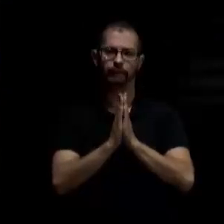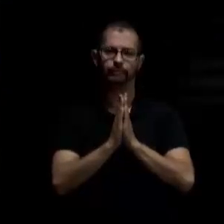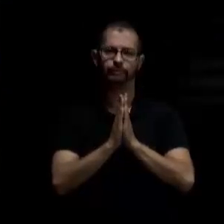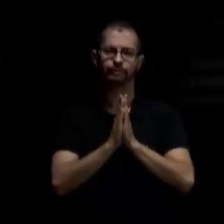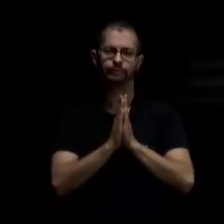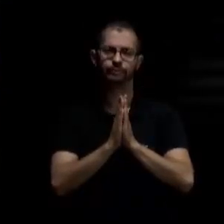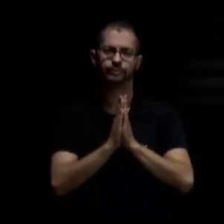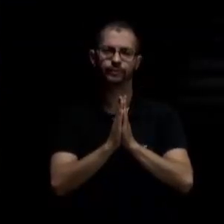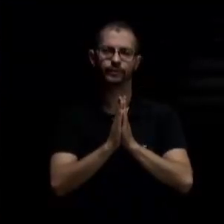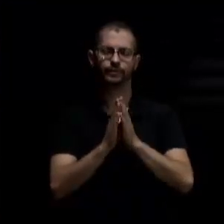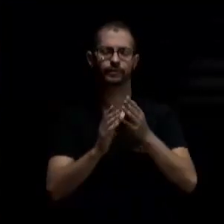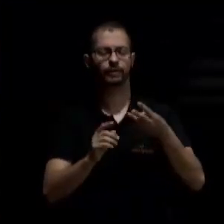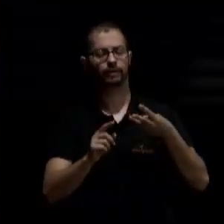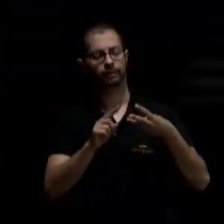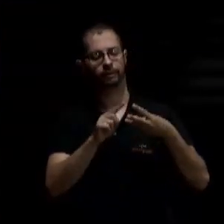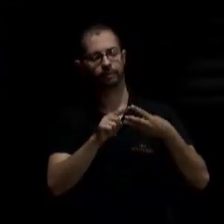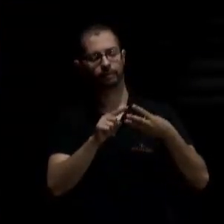em três